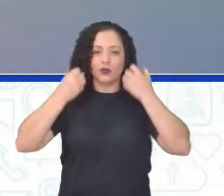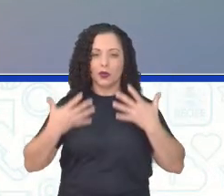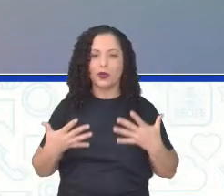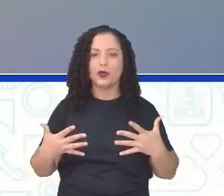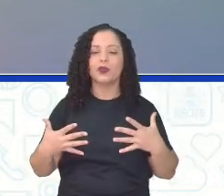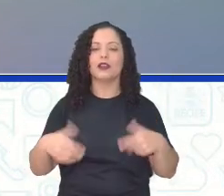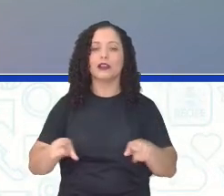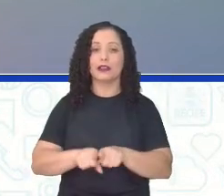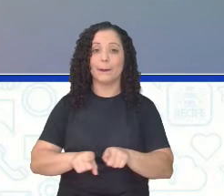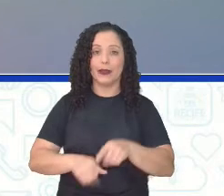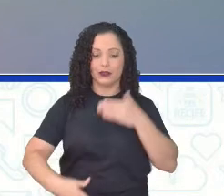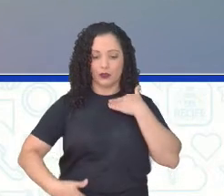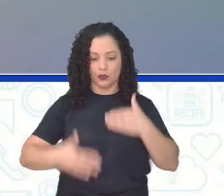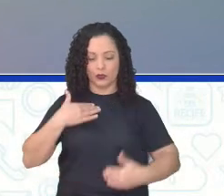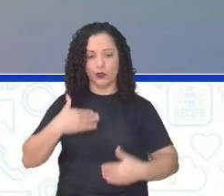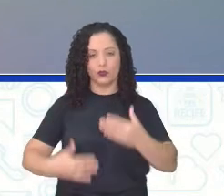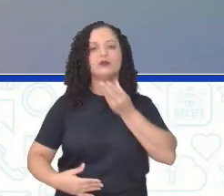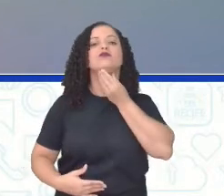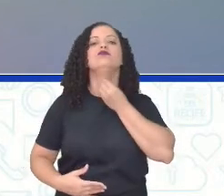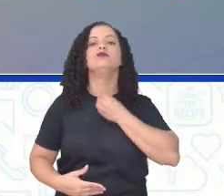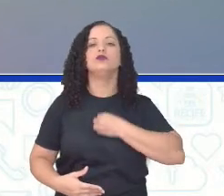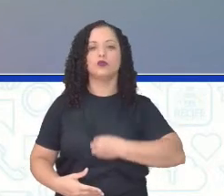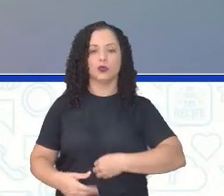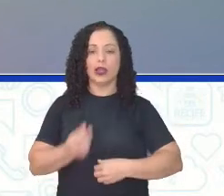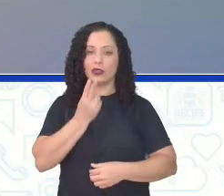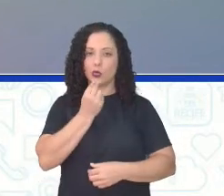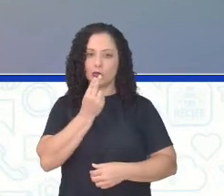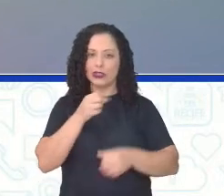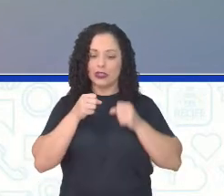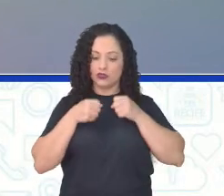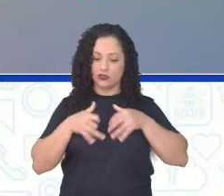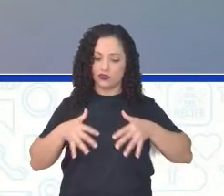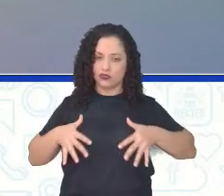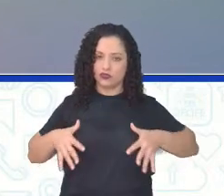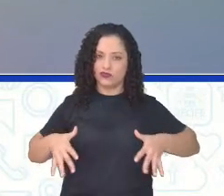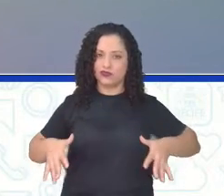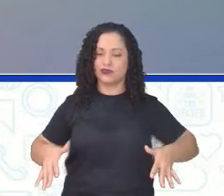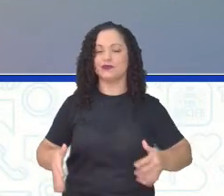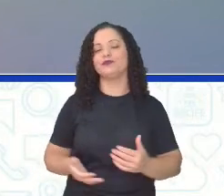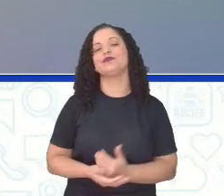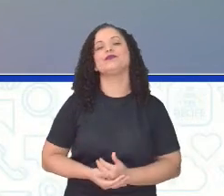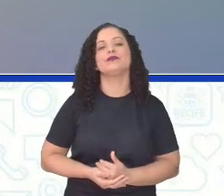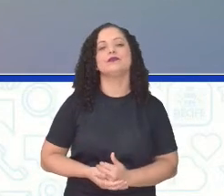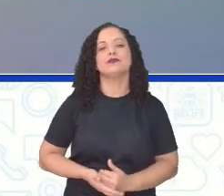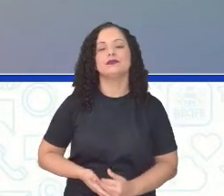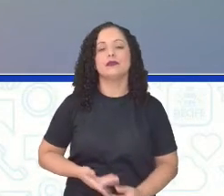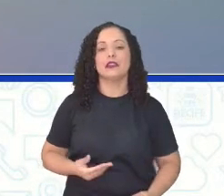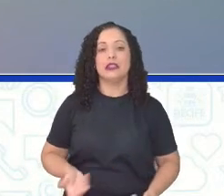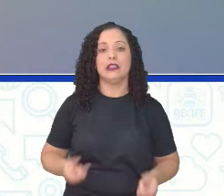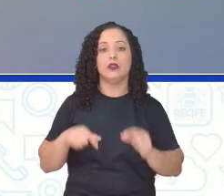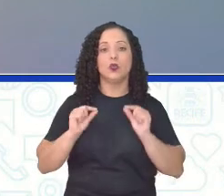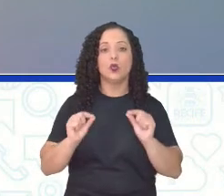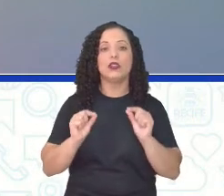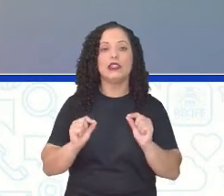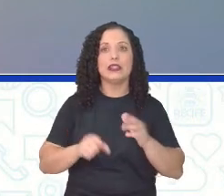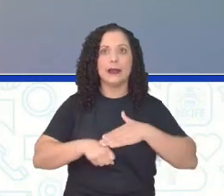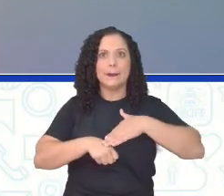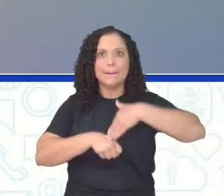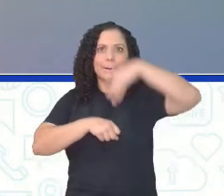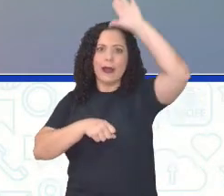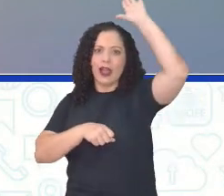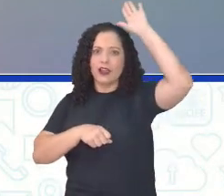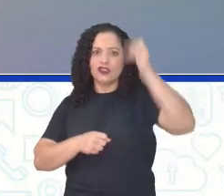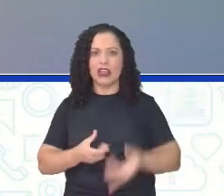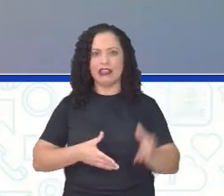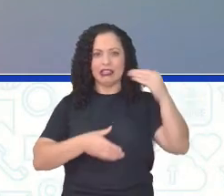e do digestório, para poder distribuir nutrientes e oxigênio. E retirar dele, não é, o que está em excesso. O que está em excesso